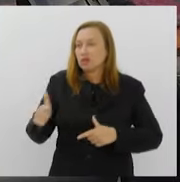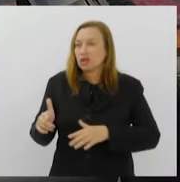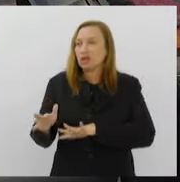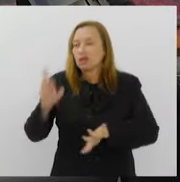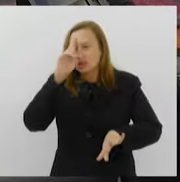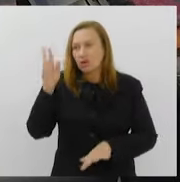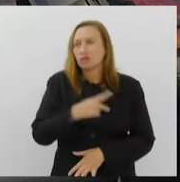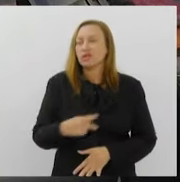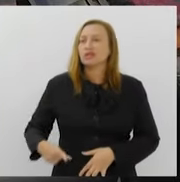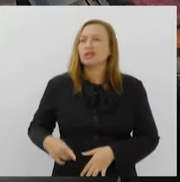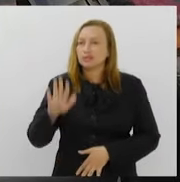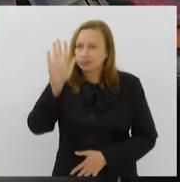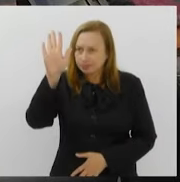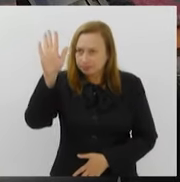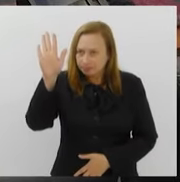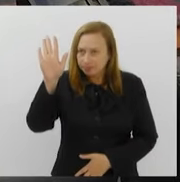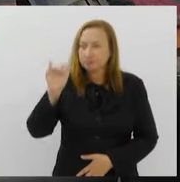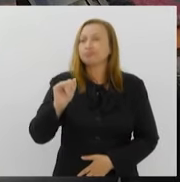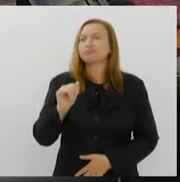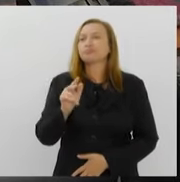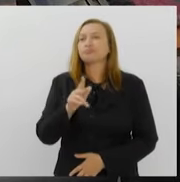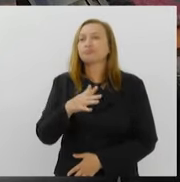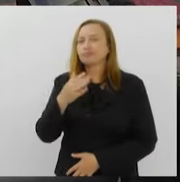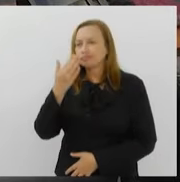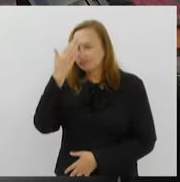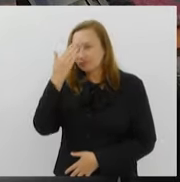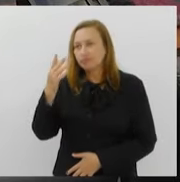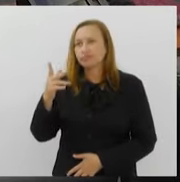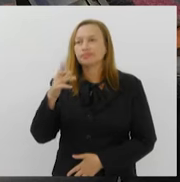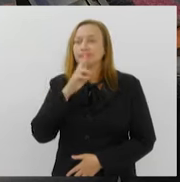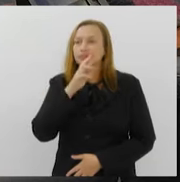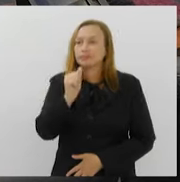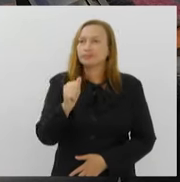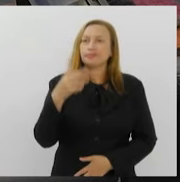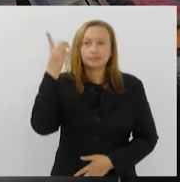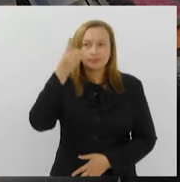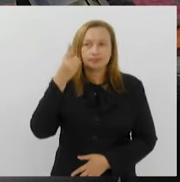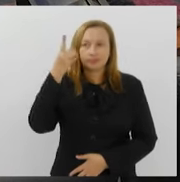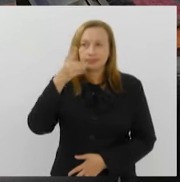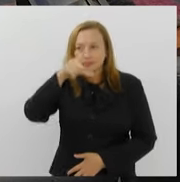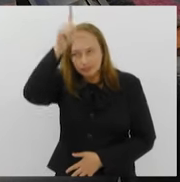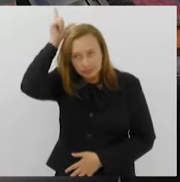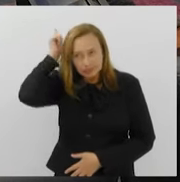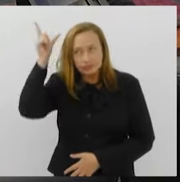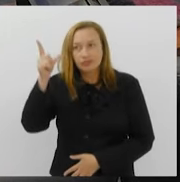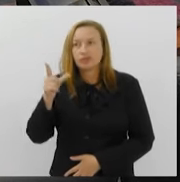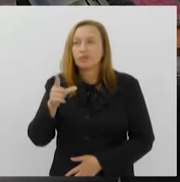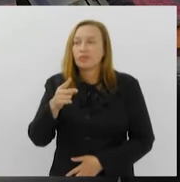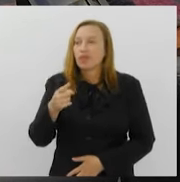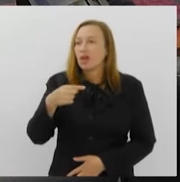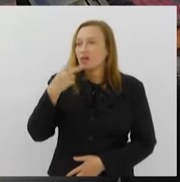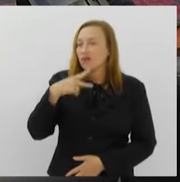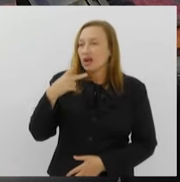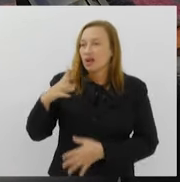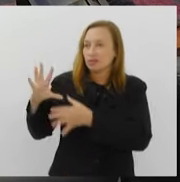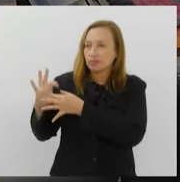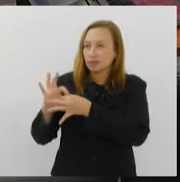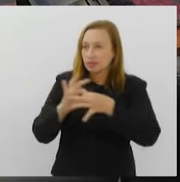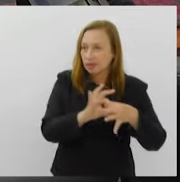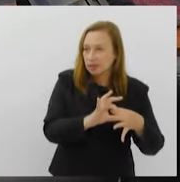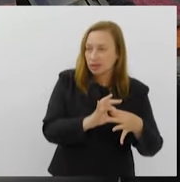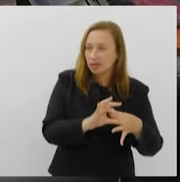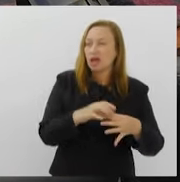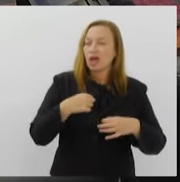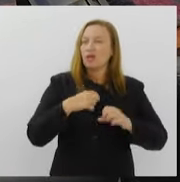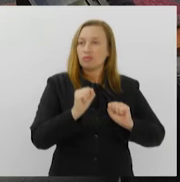ordem. Obrigado, deputado presidente. Rodrigo Amorim. Deputado Luiz Paulo ou Mink primeiro? Eu vou falar sobre Luiz a fala Paulo. Do Amorim, pode ser? Também eu, mas